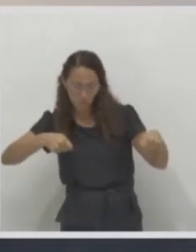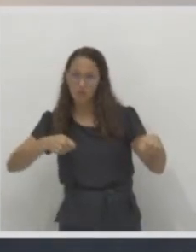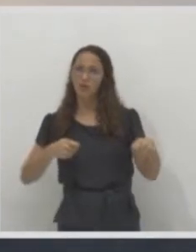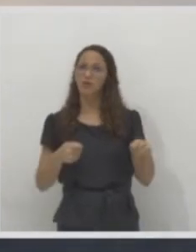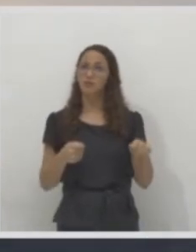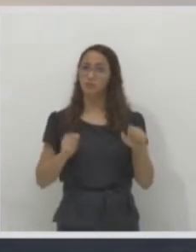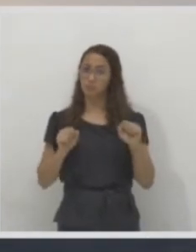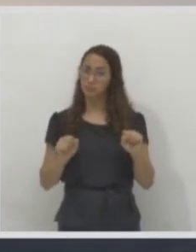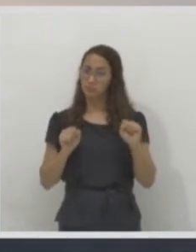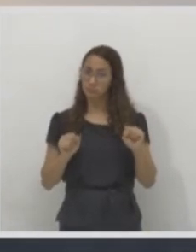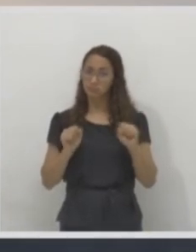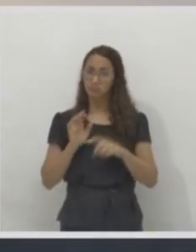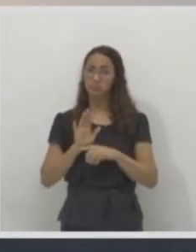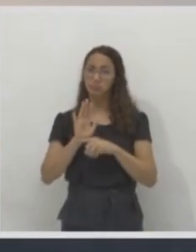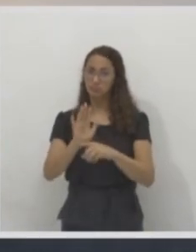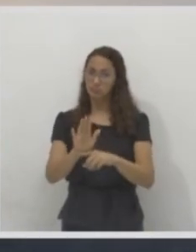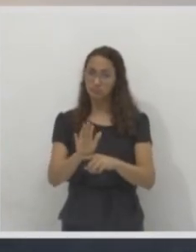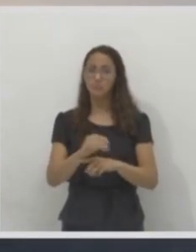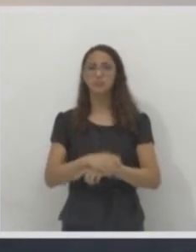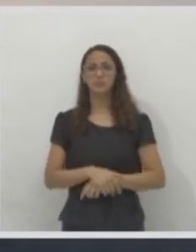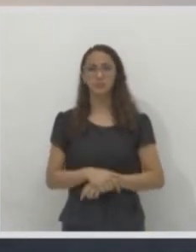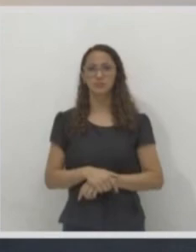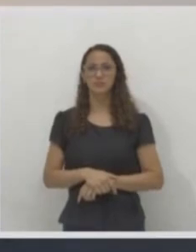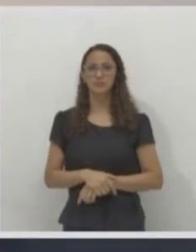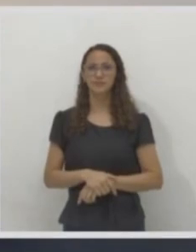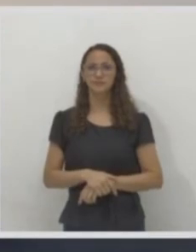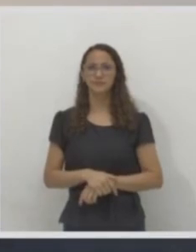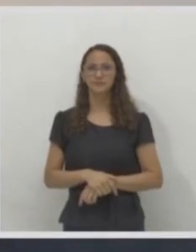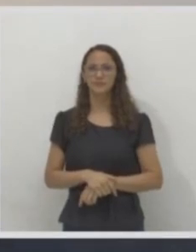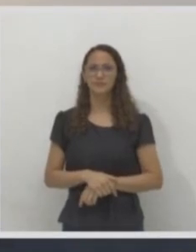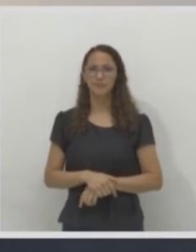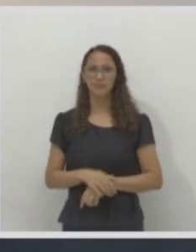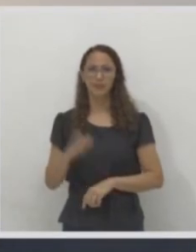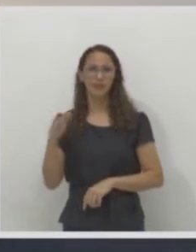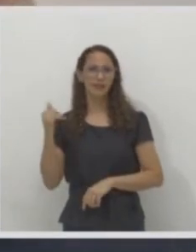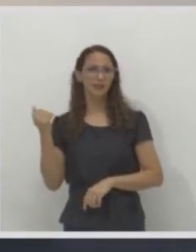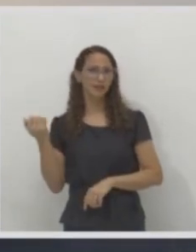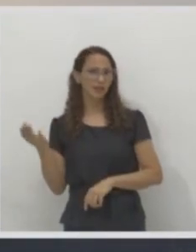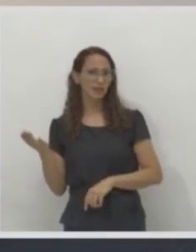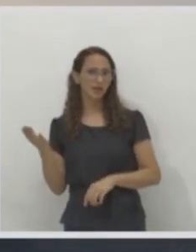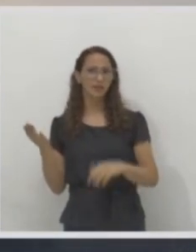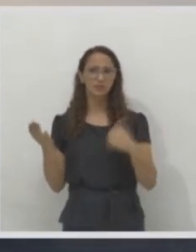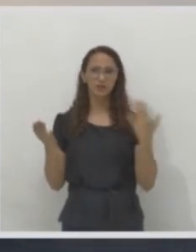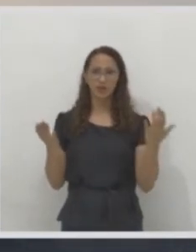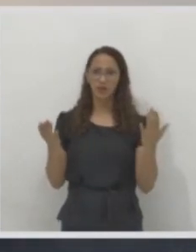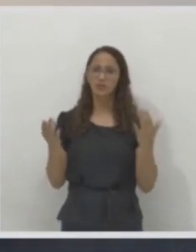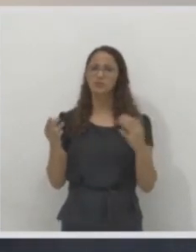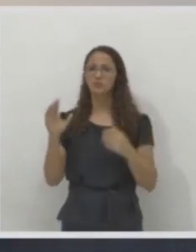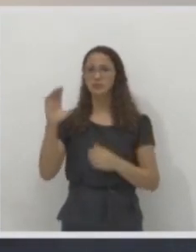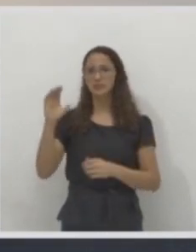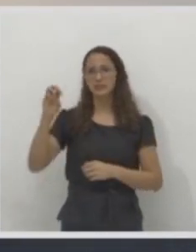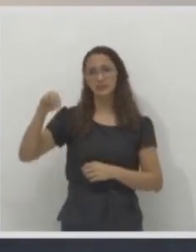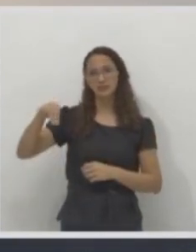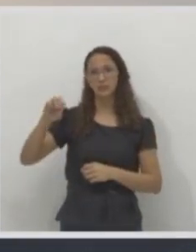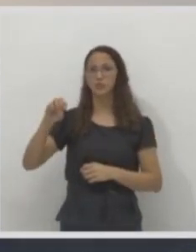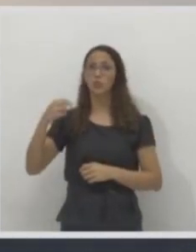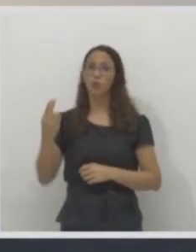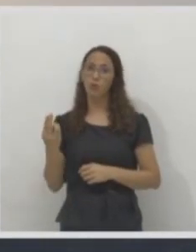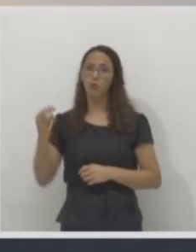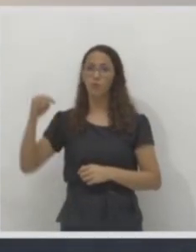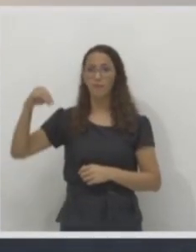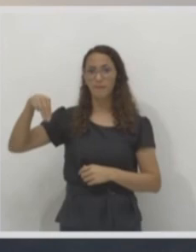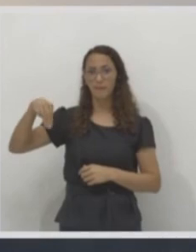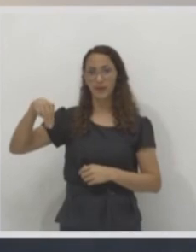São valores diferentes a serem medidos. Lados são medidos em centímetros, em metros, e ângulos